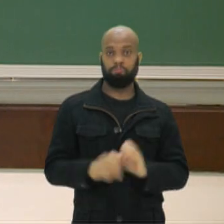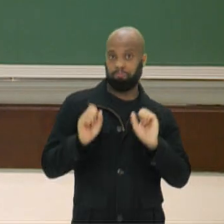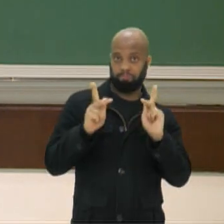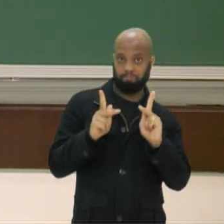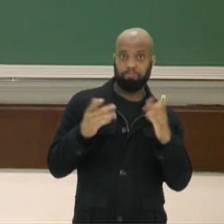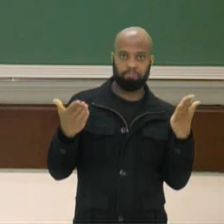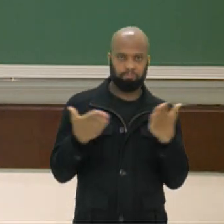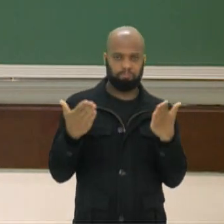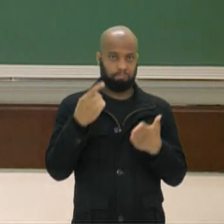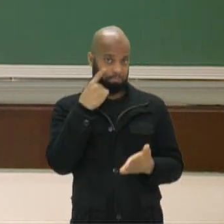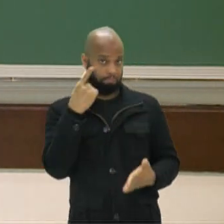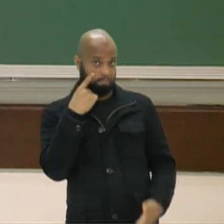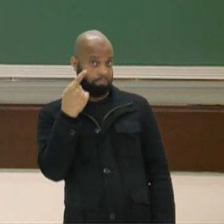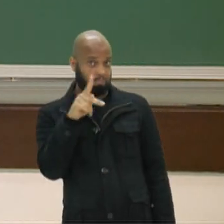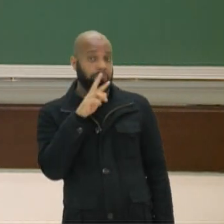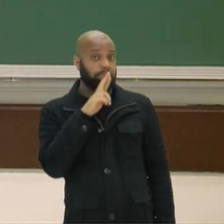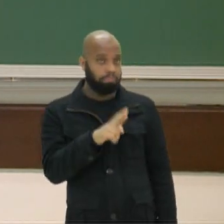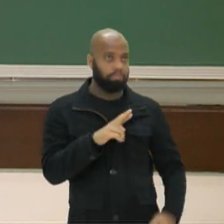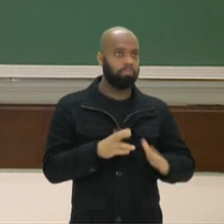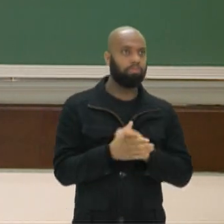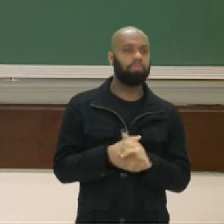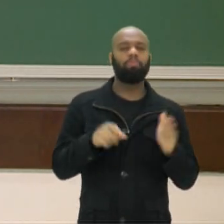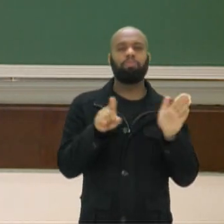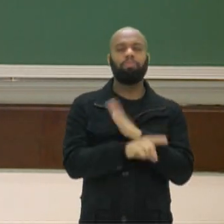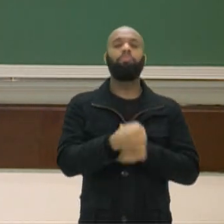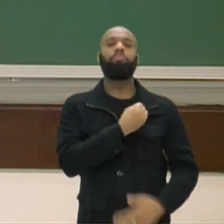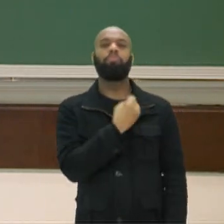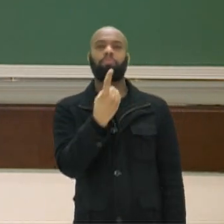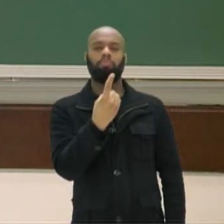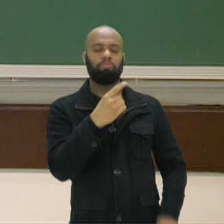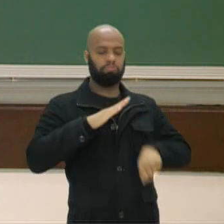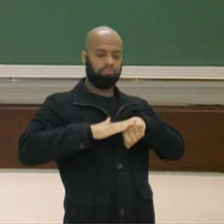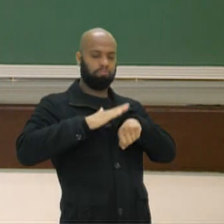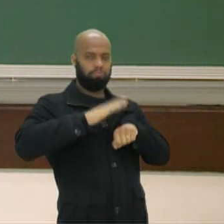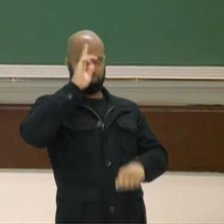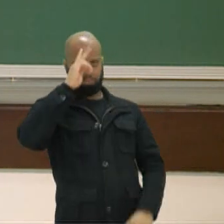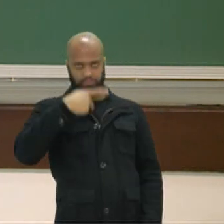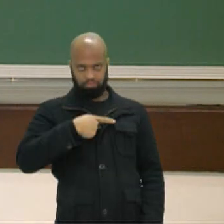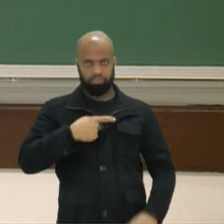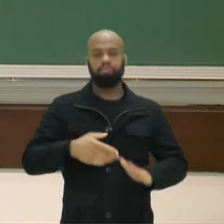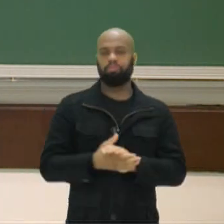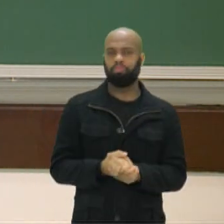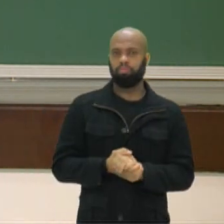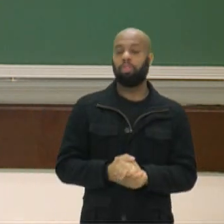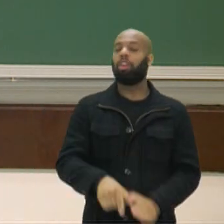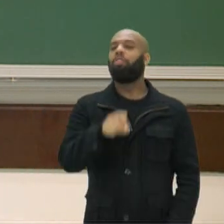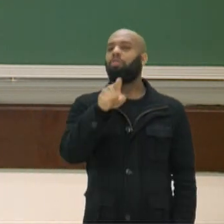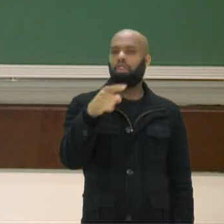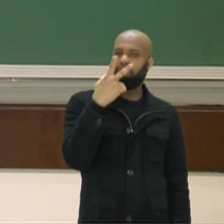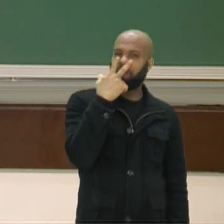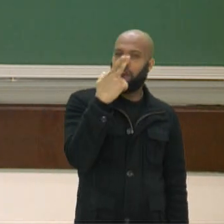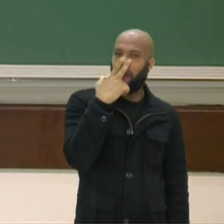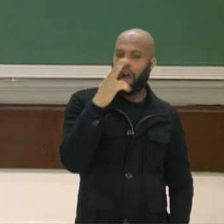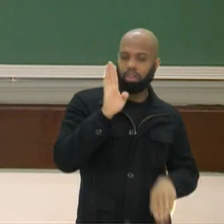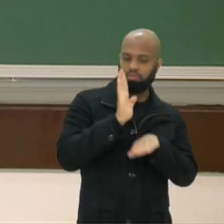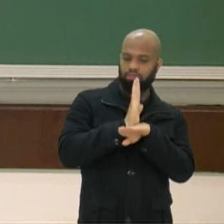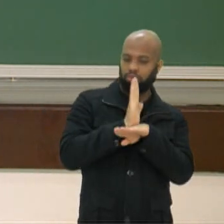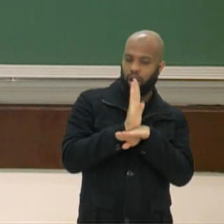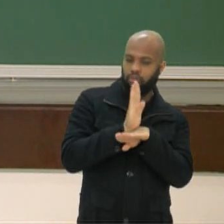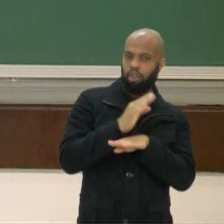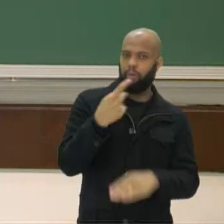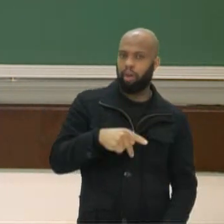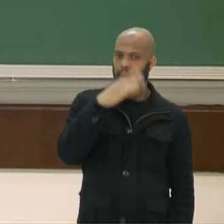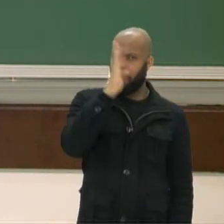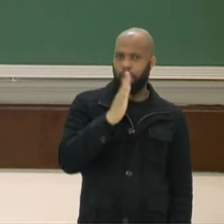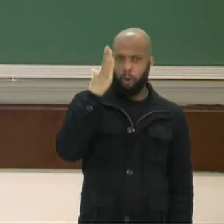Ok, let's check. A número 1 era pessoal, né? Se você acha que os filmes brasileiros são populares